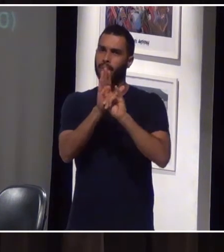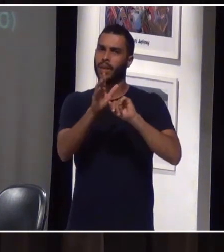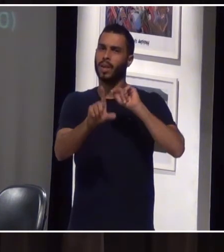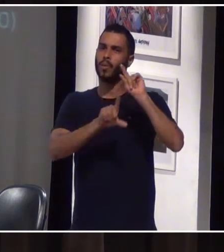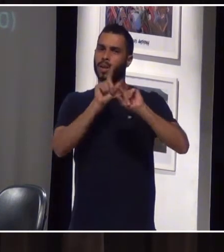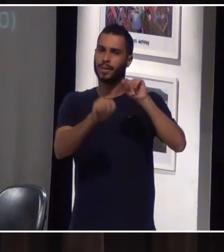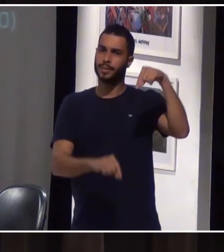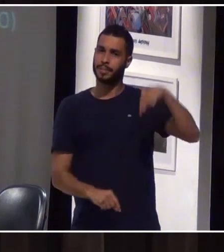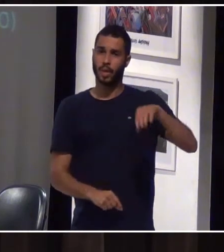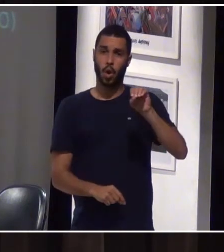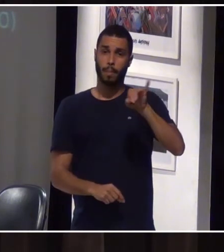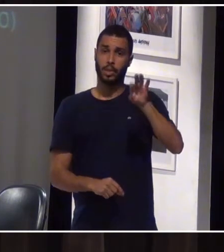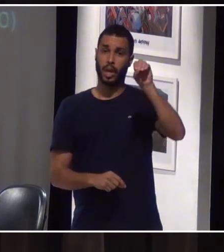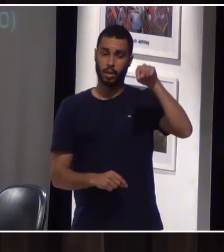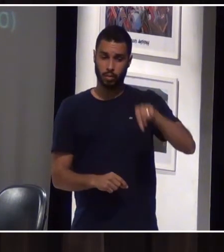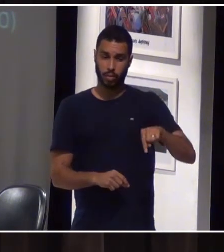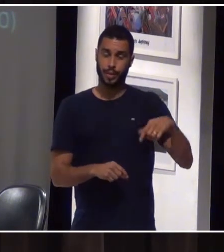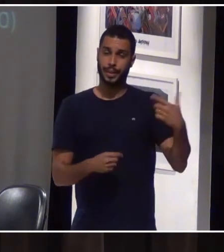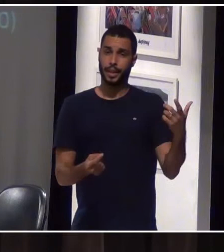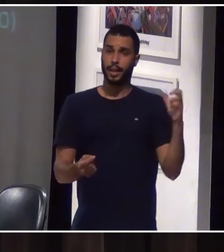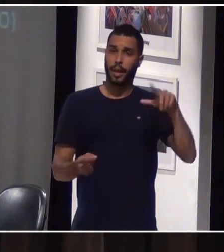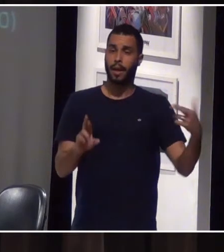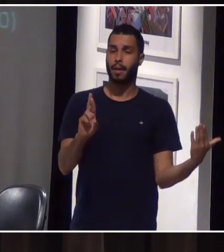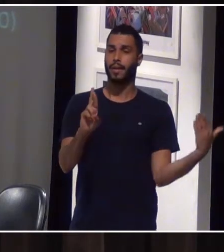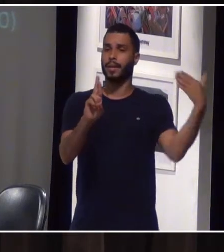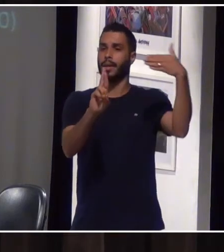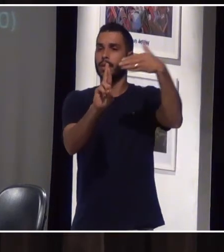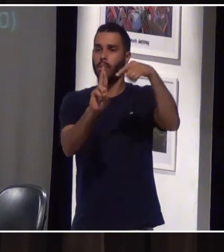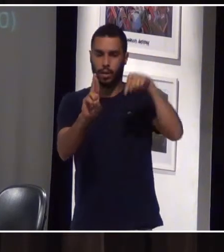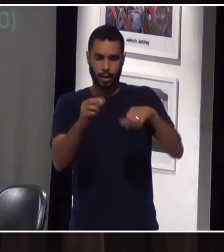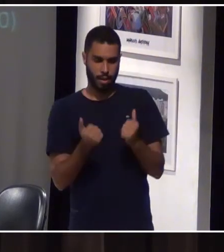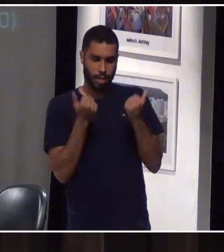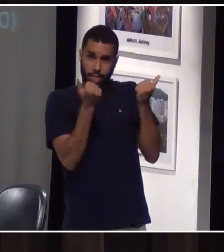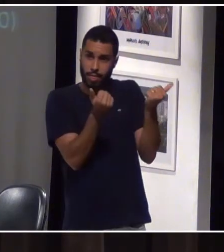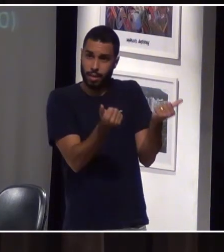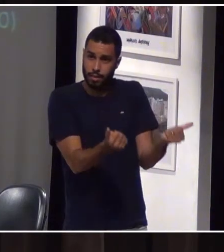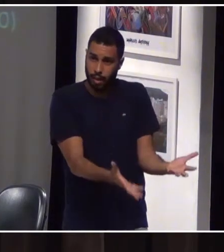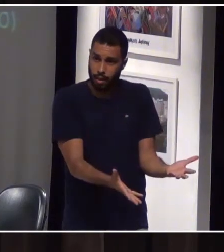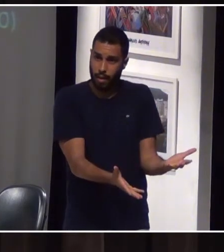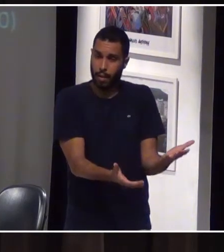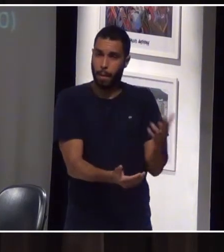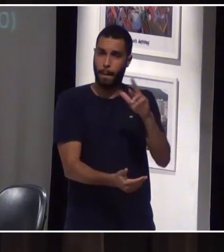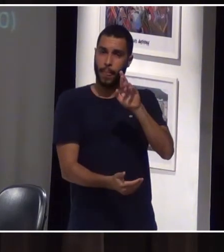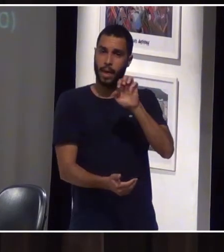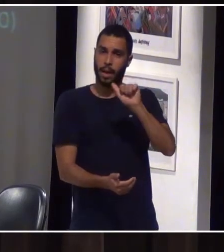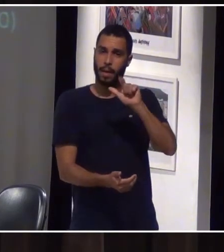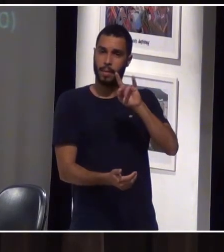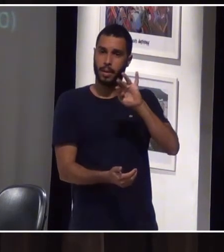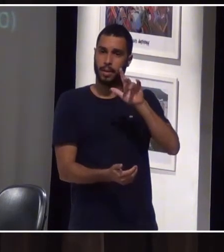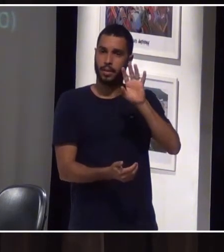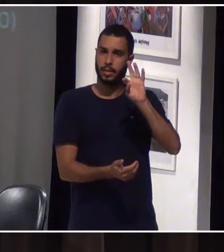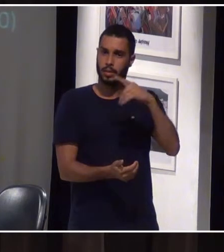de representação que visa reabilitá-los no cenário cultural, seja como cidadãos dignos e merecedores